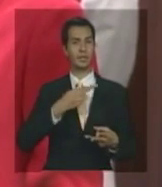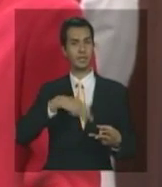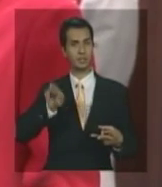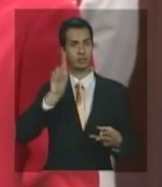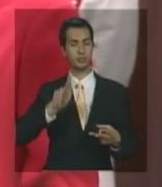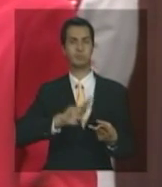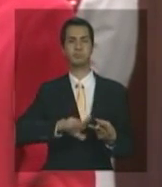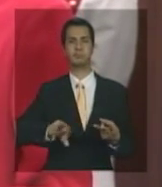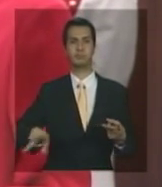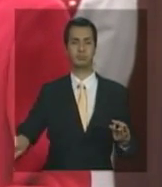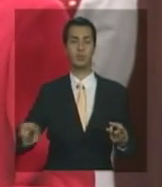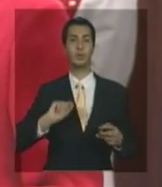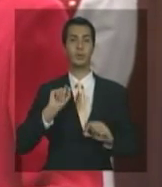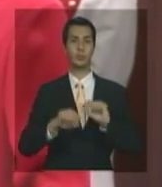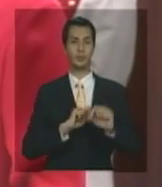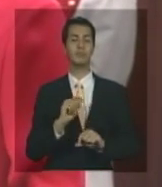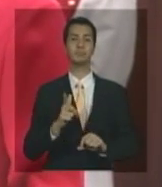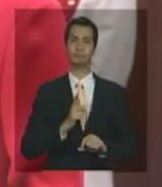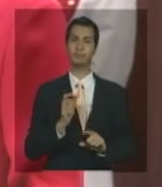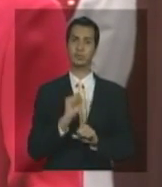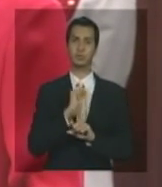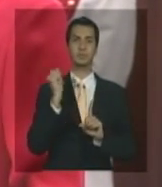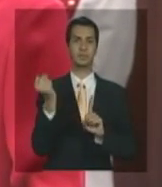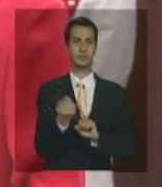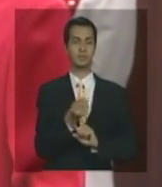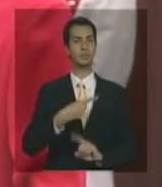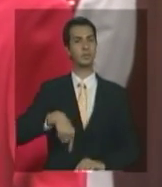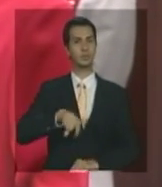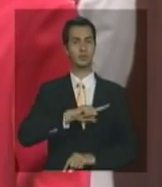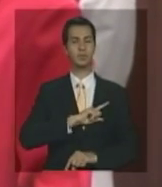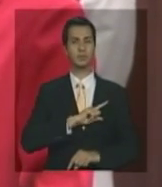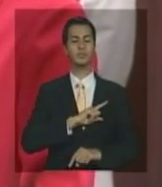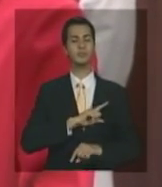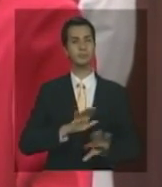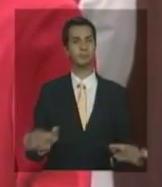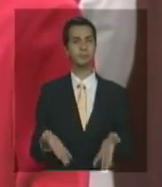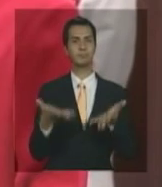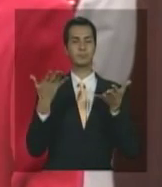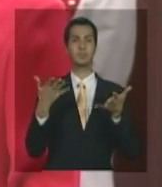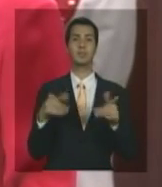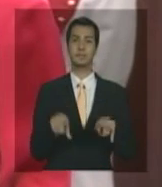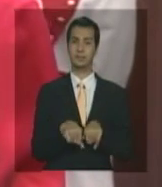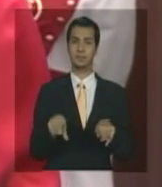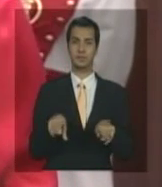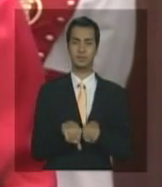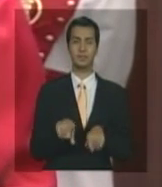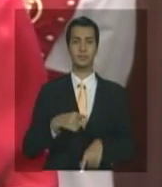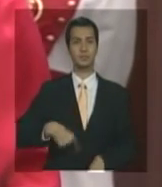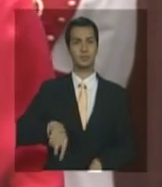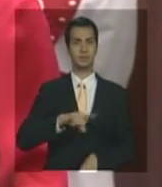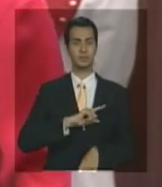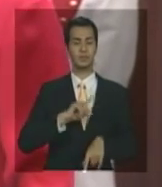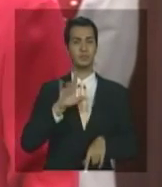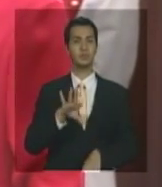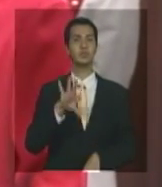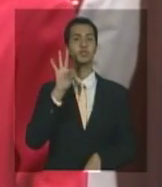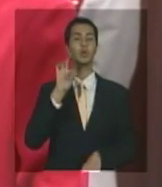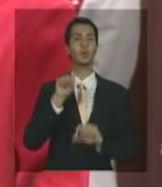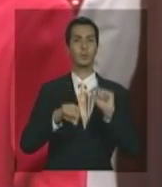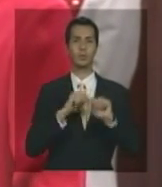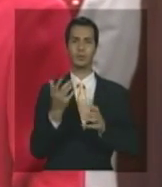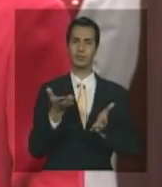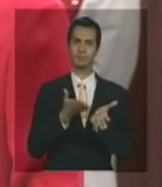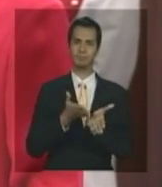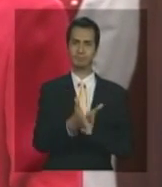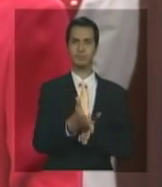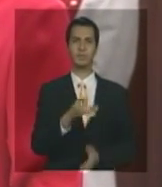é fator de enriquecimento de nossas sociedades, mas também fizemos uma clara opção pela democracia